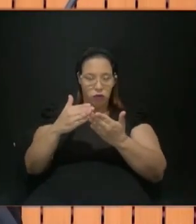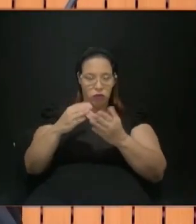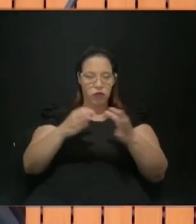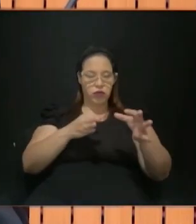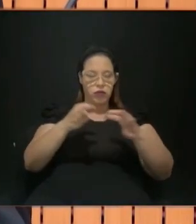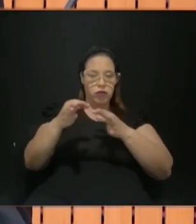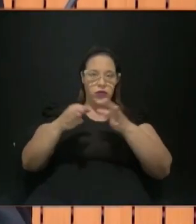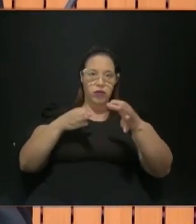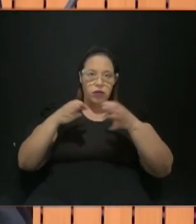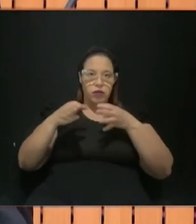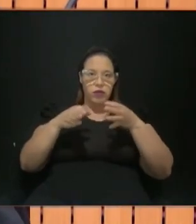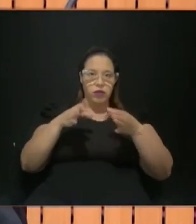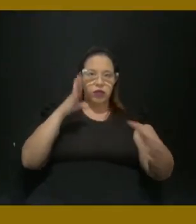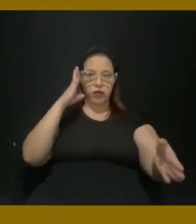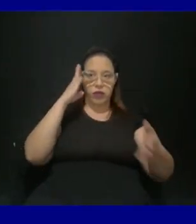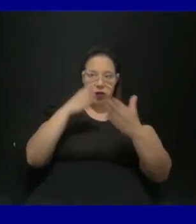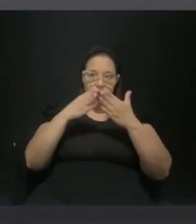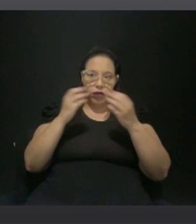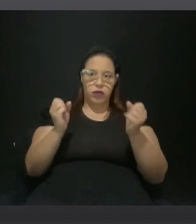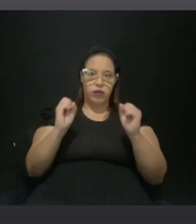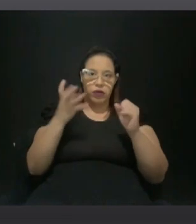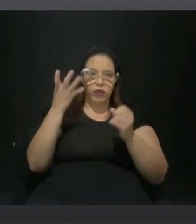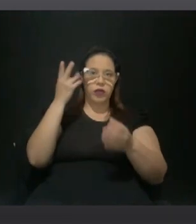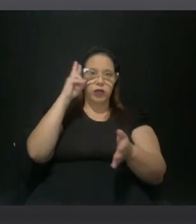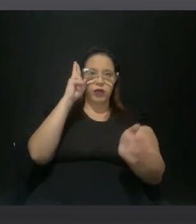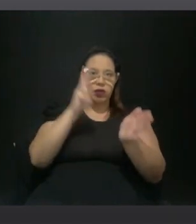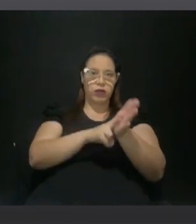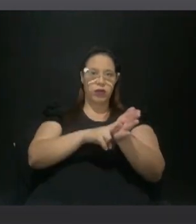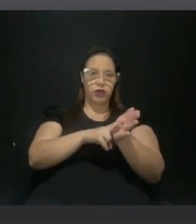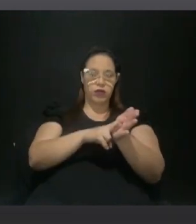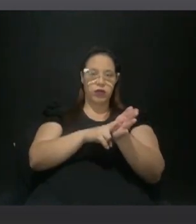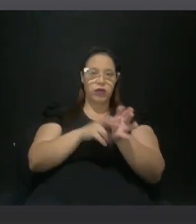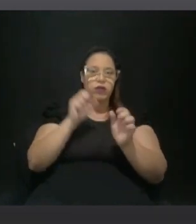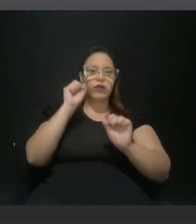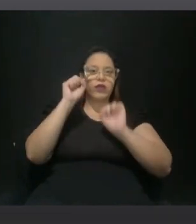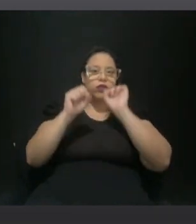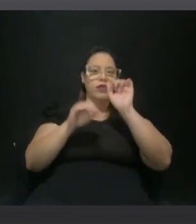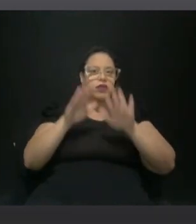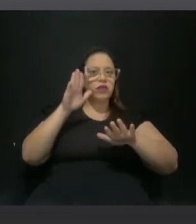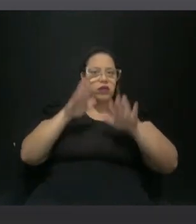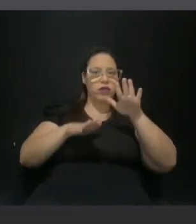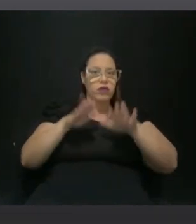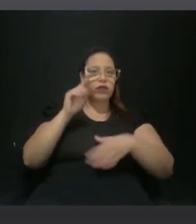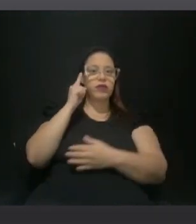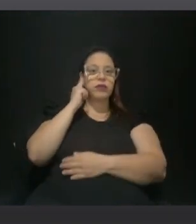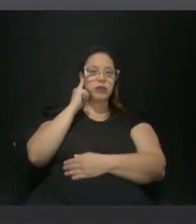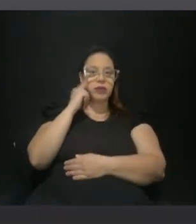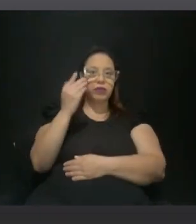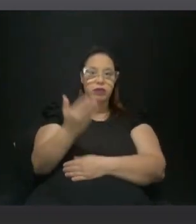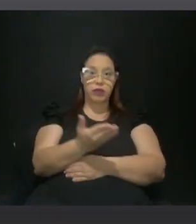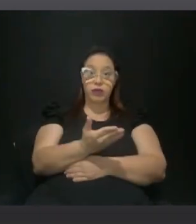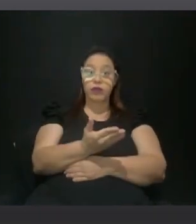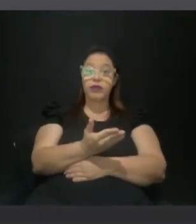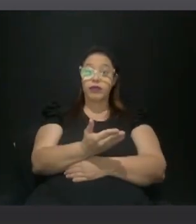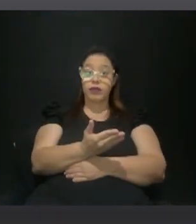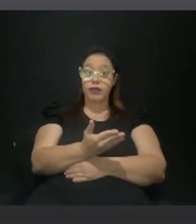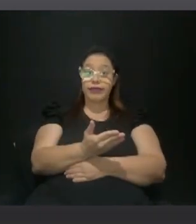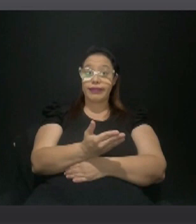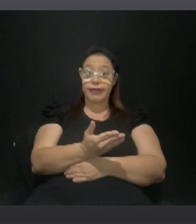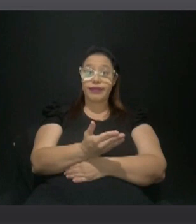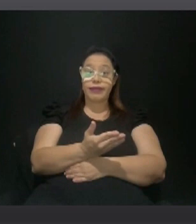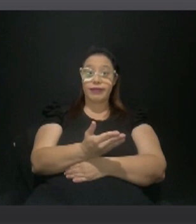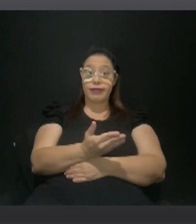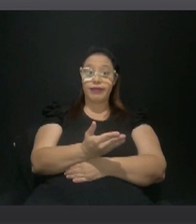e acontecimentos que marcaram o país. Existem aproximadamente 6 milhões de maçons em todo o mundo. No Brasil,